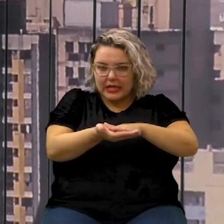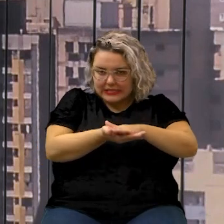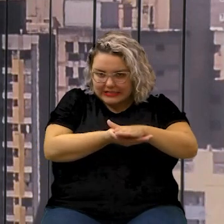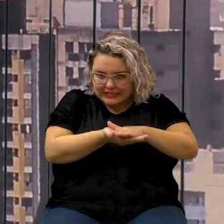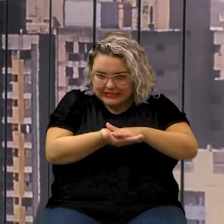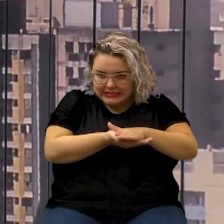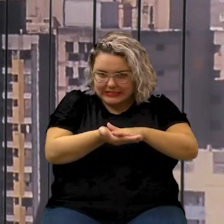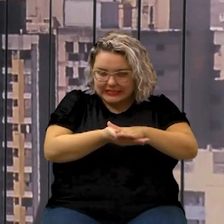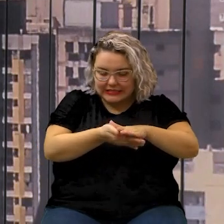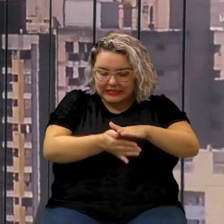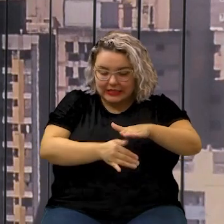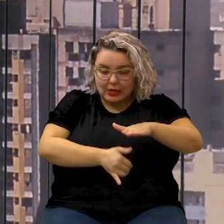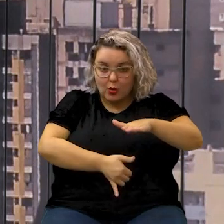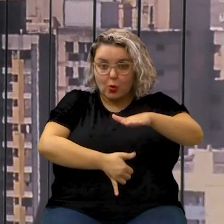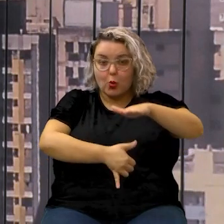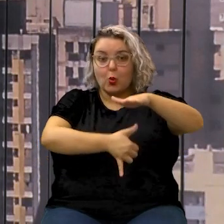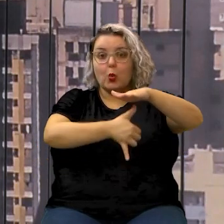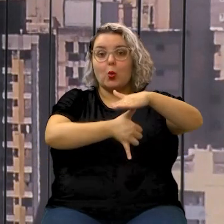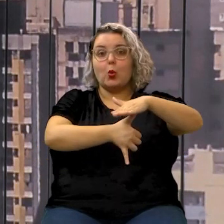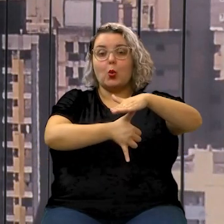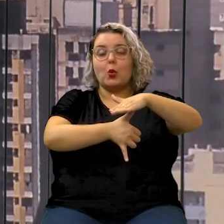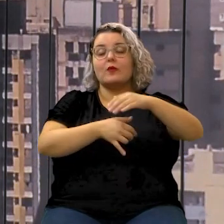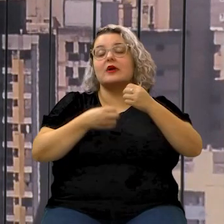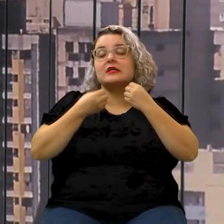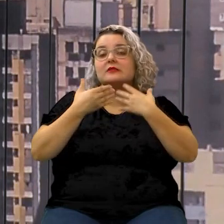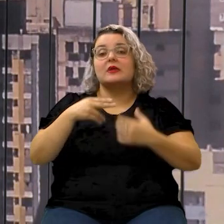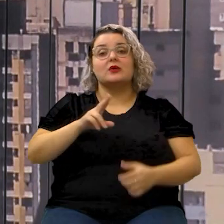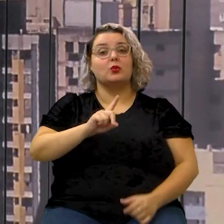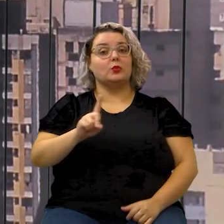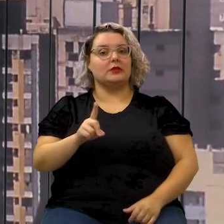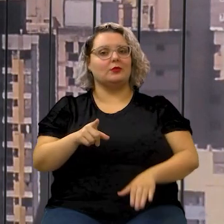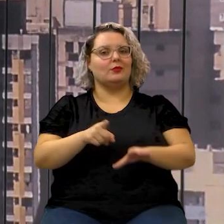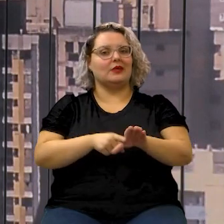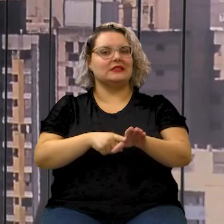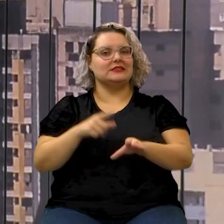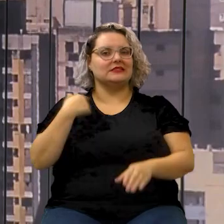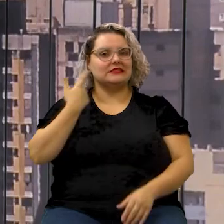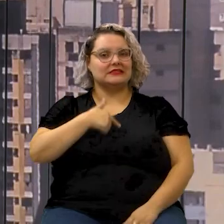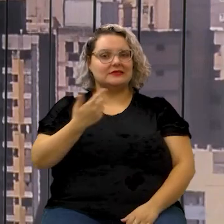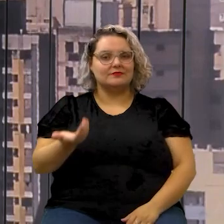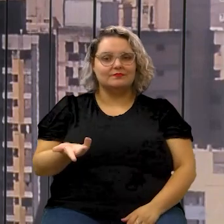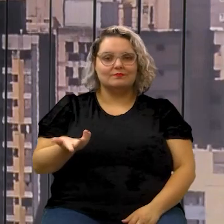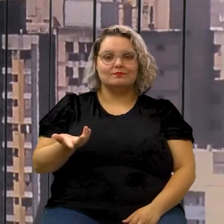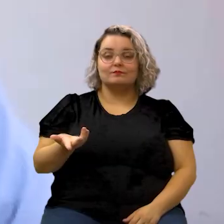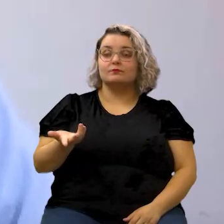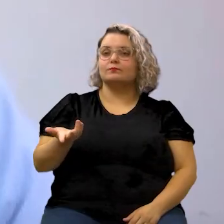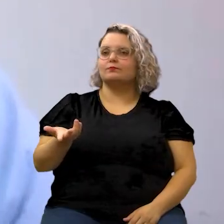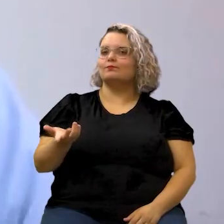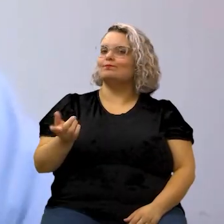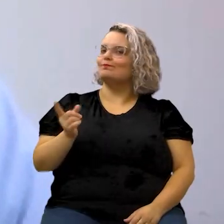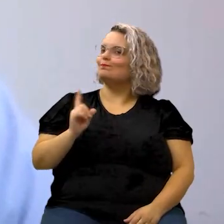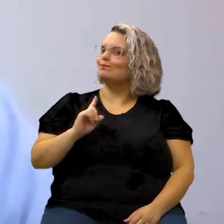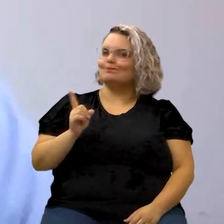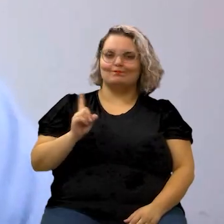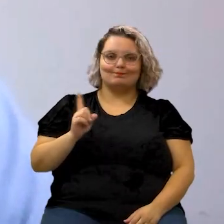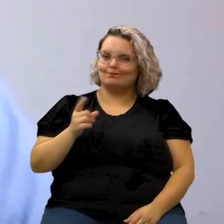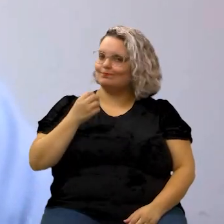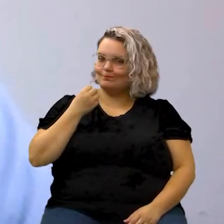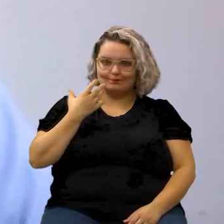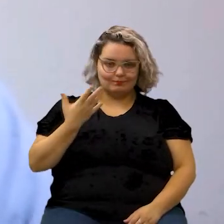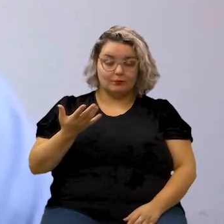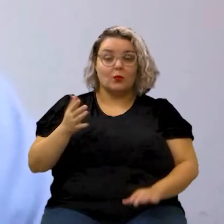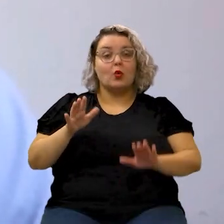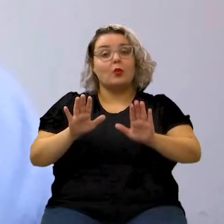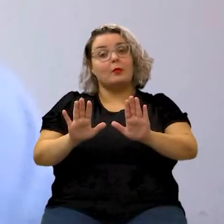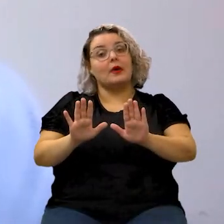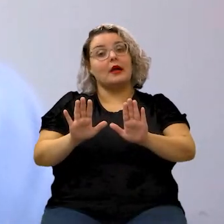e coloca salto alto, faz bem ou não para o pé da gente? Olha, não faz muito bem, tá